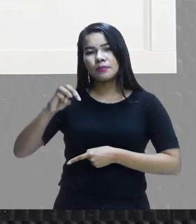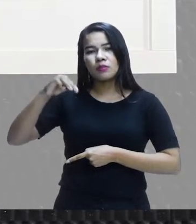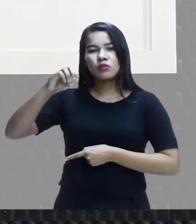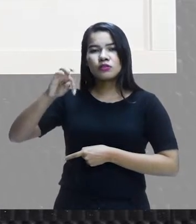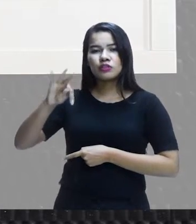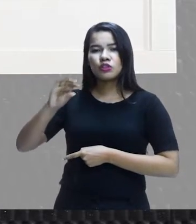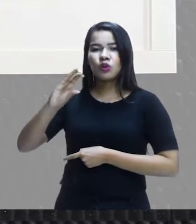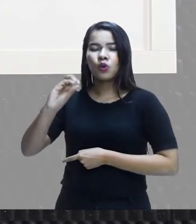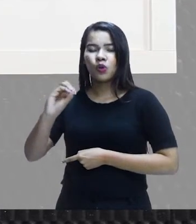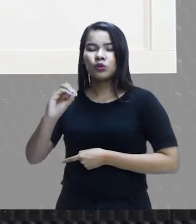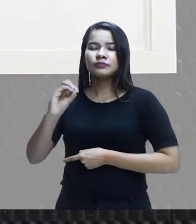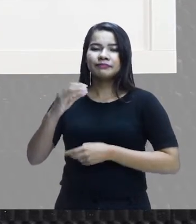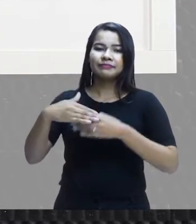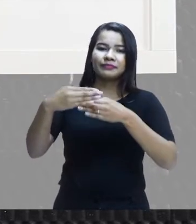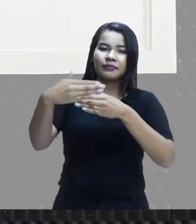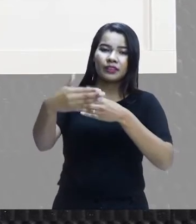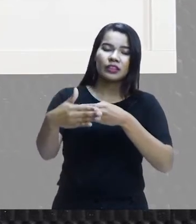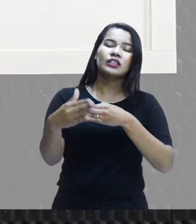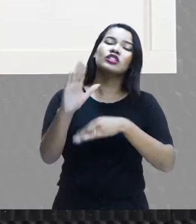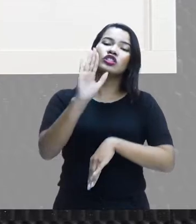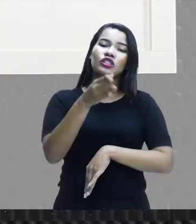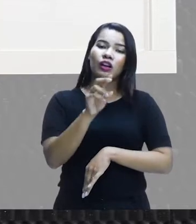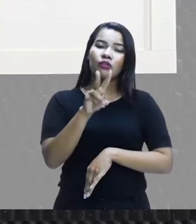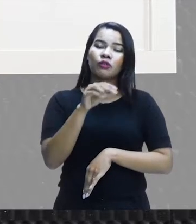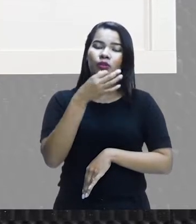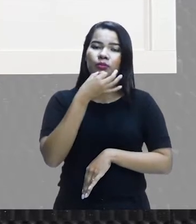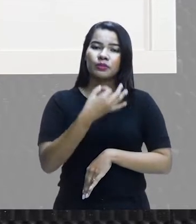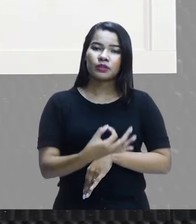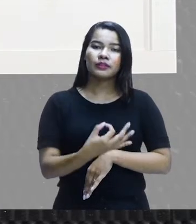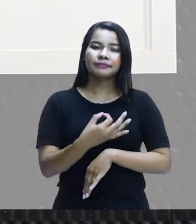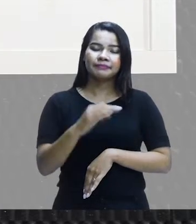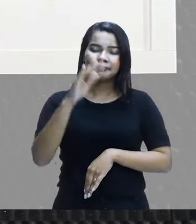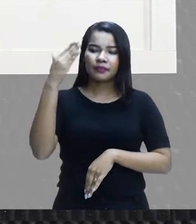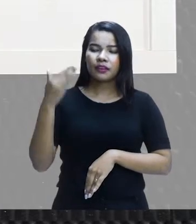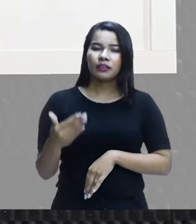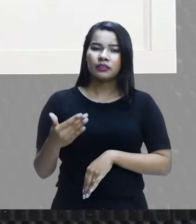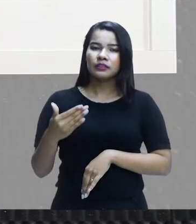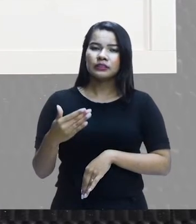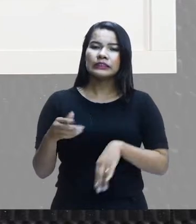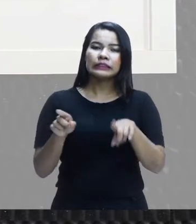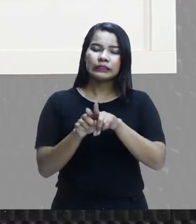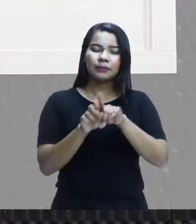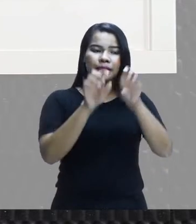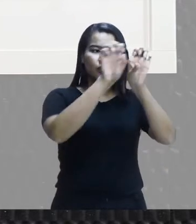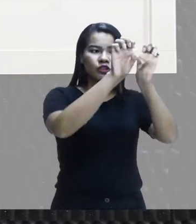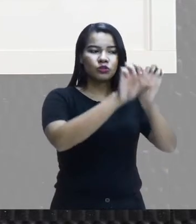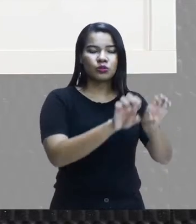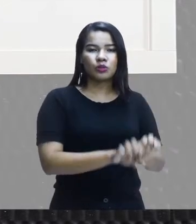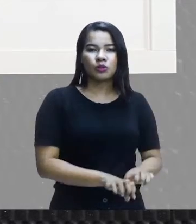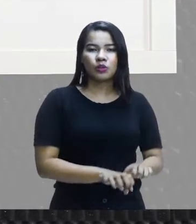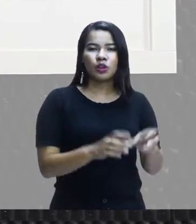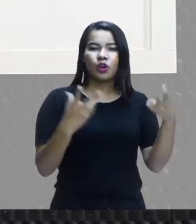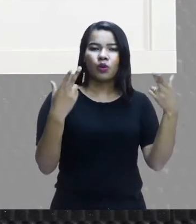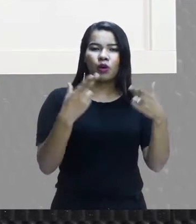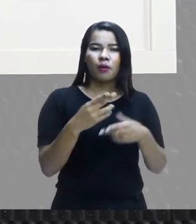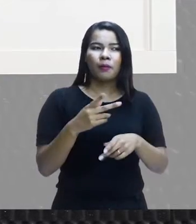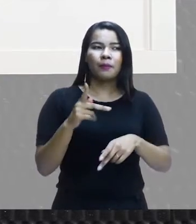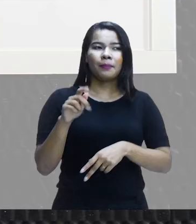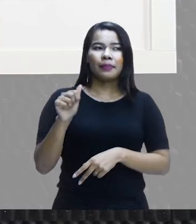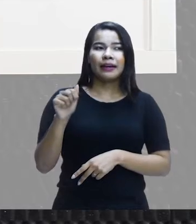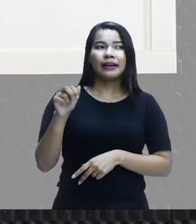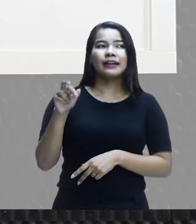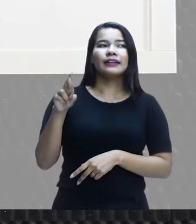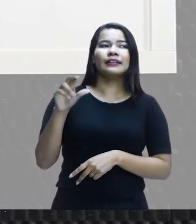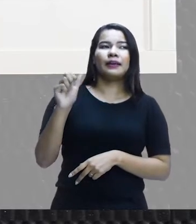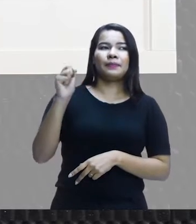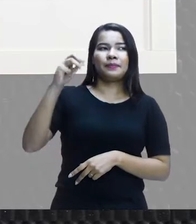okay, desse organismo. Que daqui a pouco eu vou até citar a presença tá, okay, dessas estruturas, como no caso dos parameros. A gente